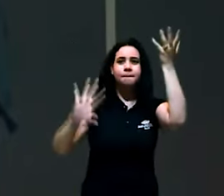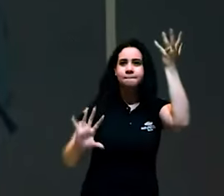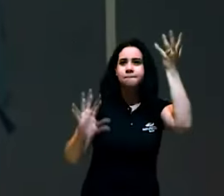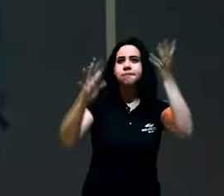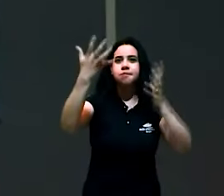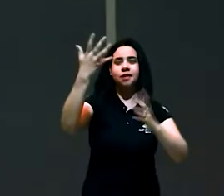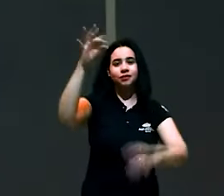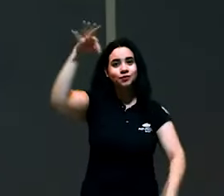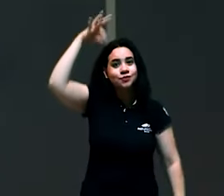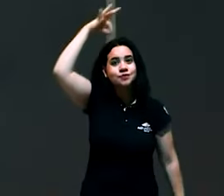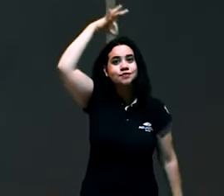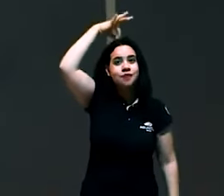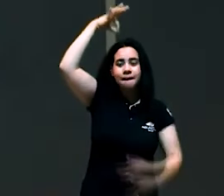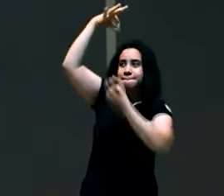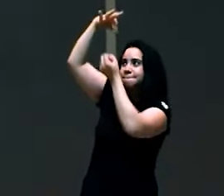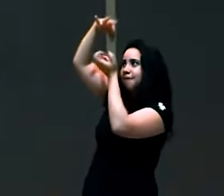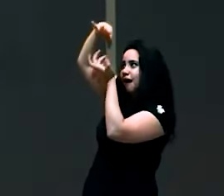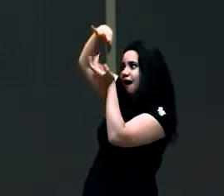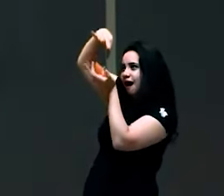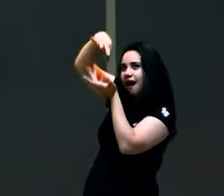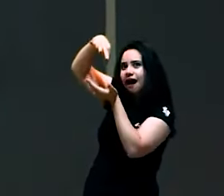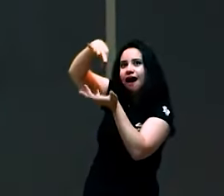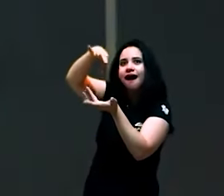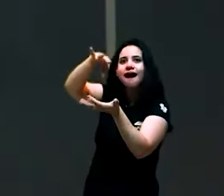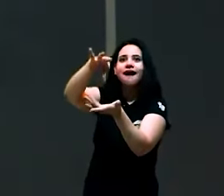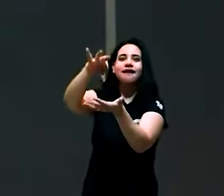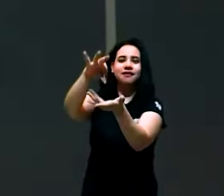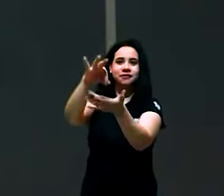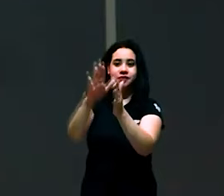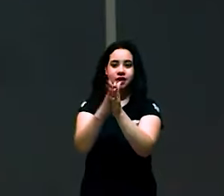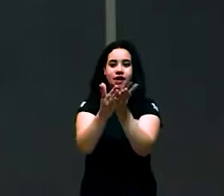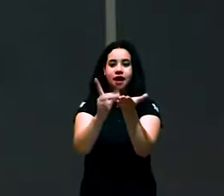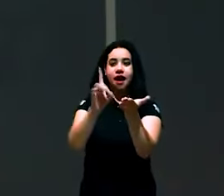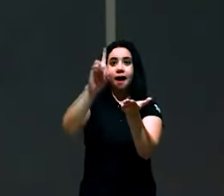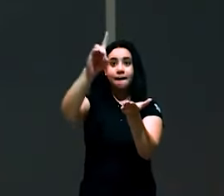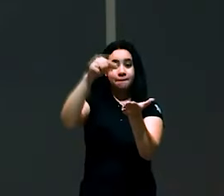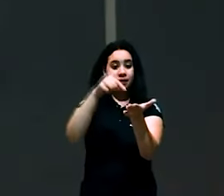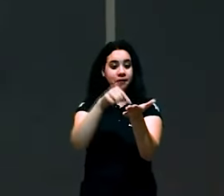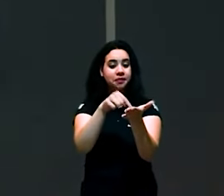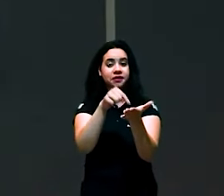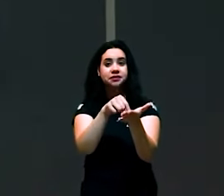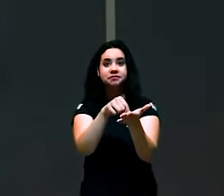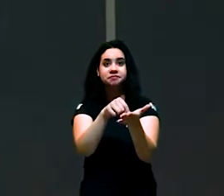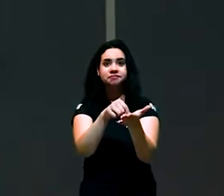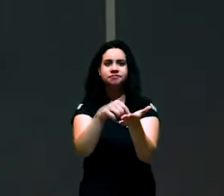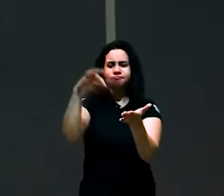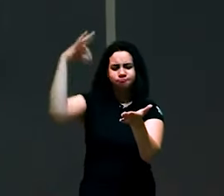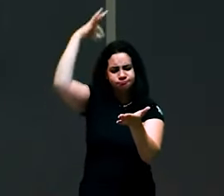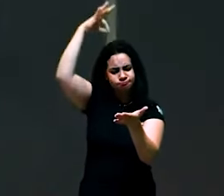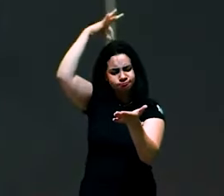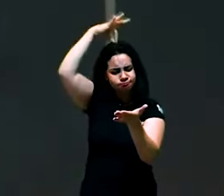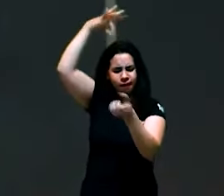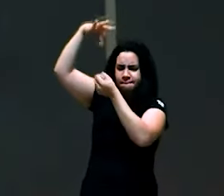Espírito Santo, aparece 86 vezes na Bíblia. E a Bíblia diz Espírito Santo. Se